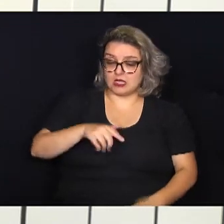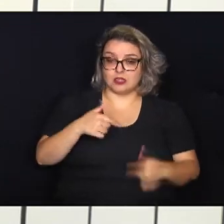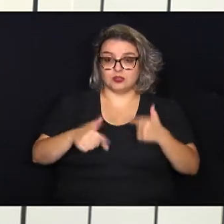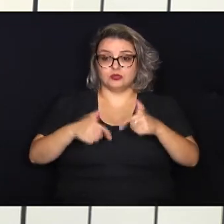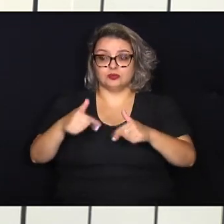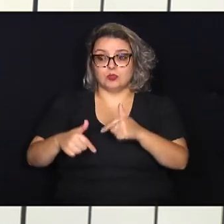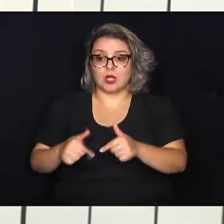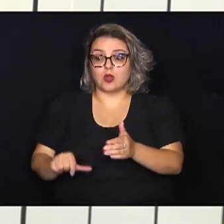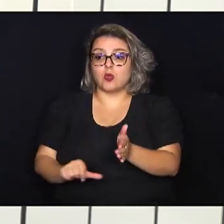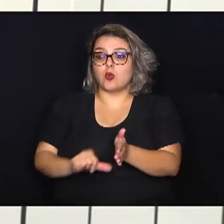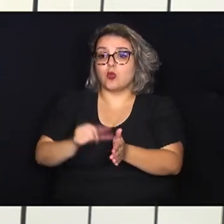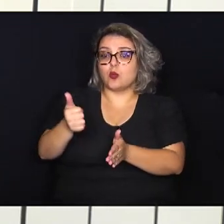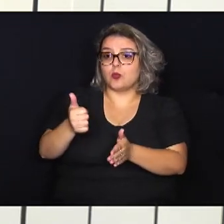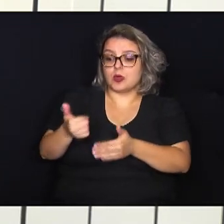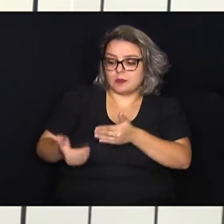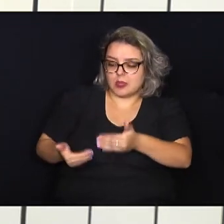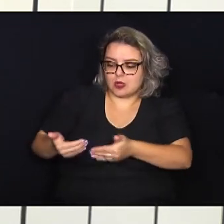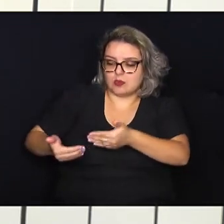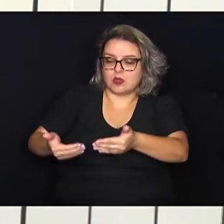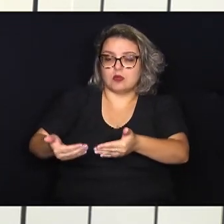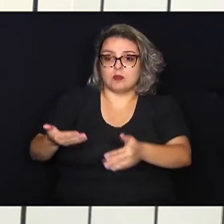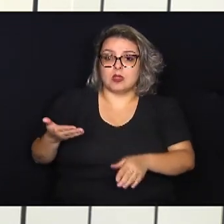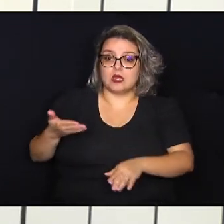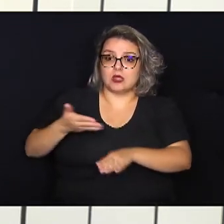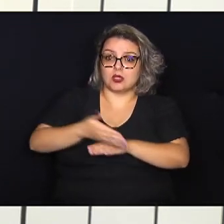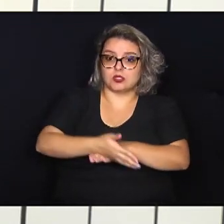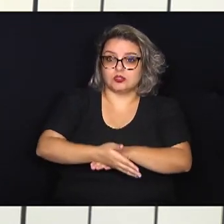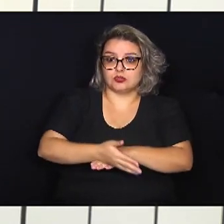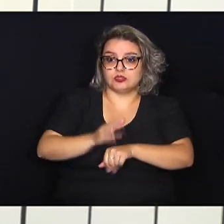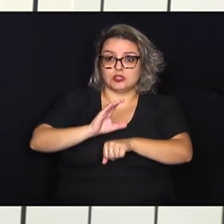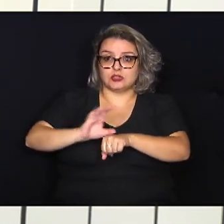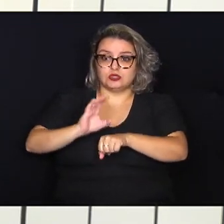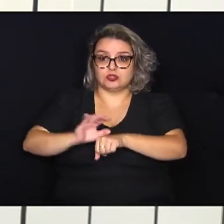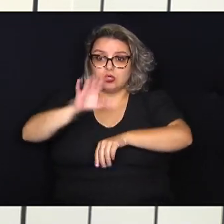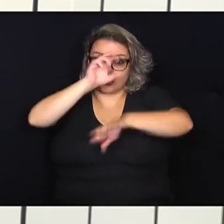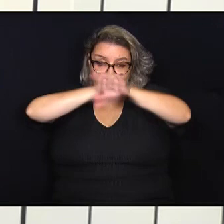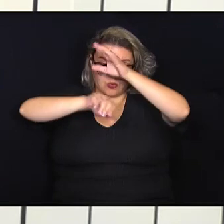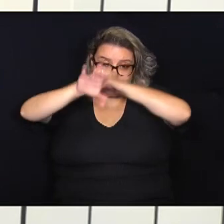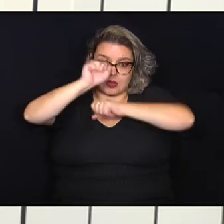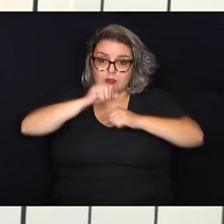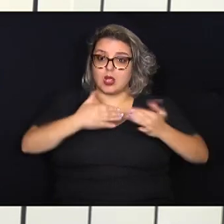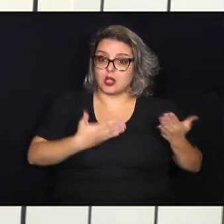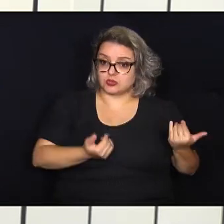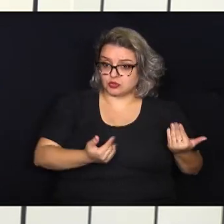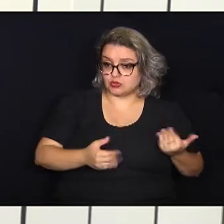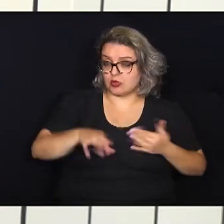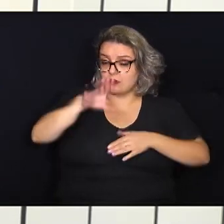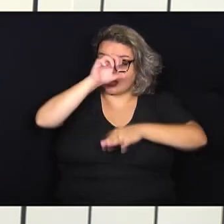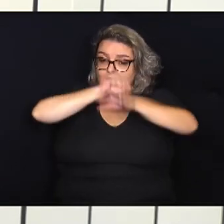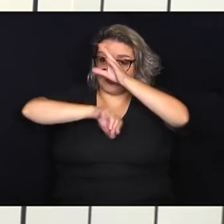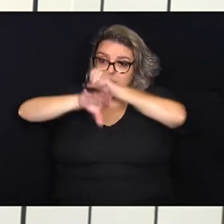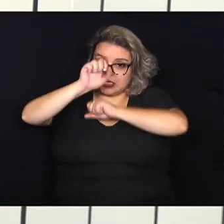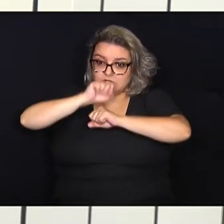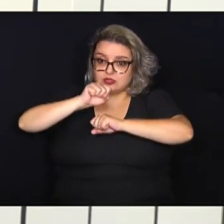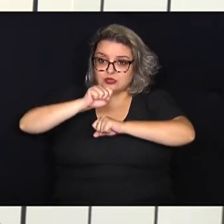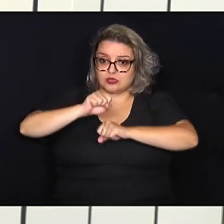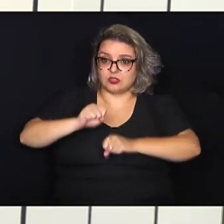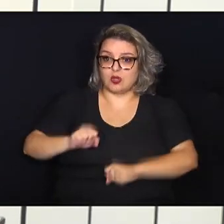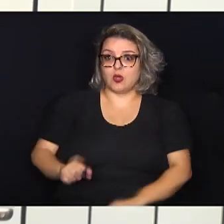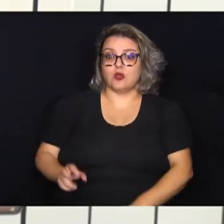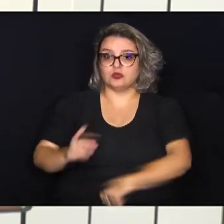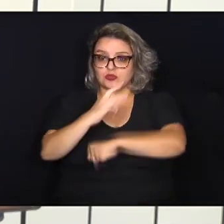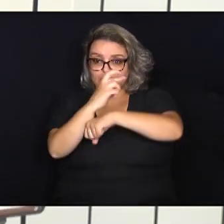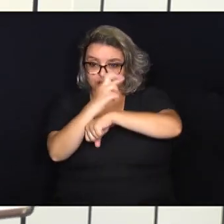é o primeiro passo para ingressar no curso de aprendizagem para jovens aprendizes no Patrulheiros